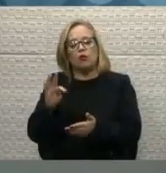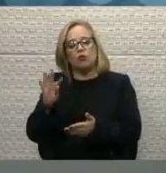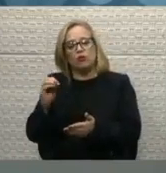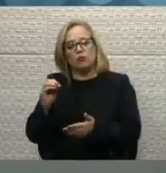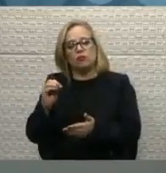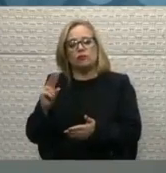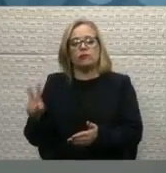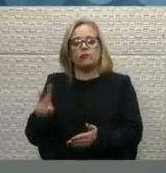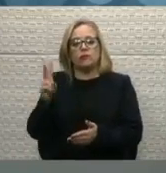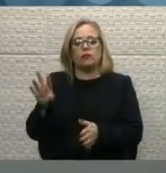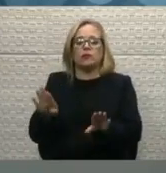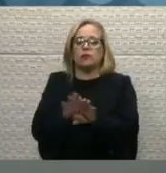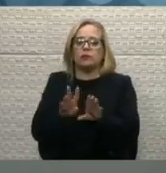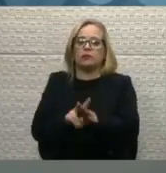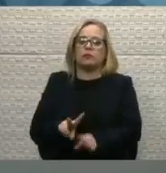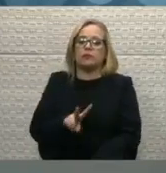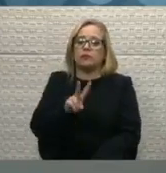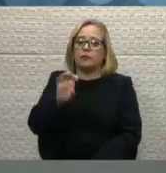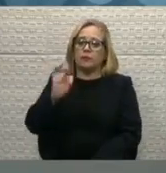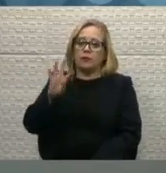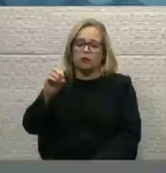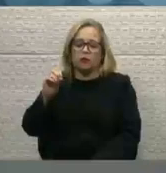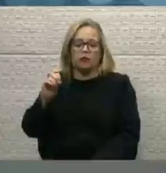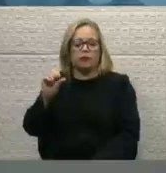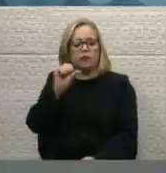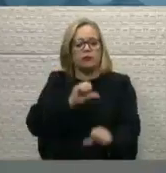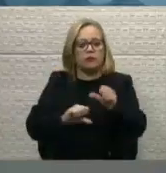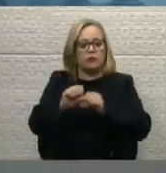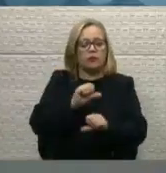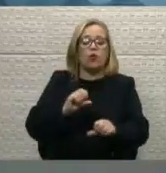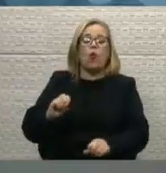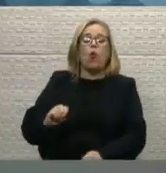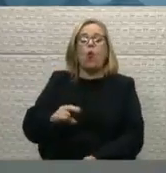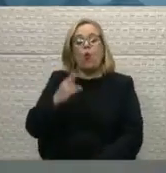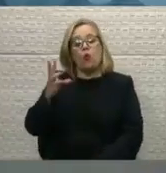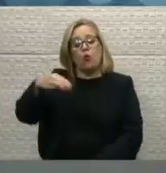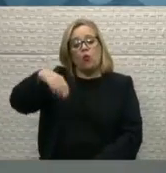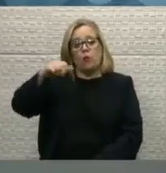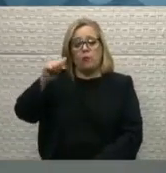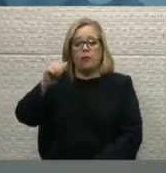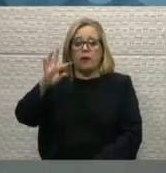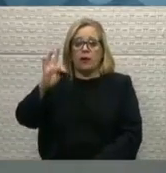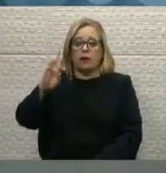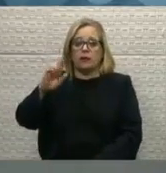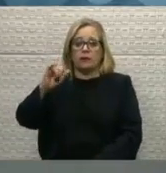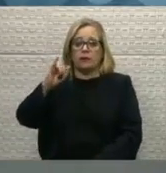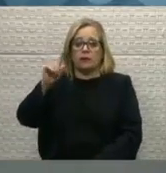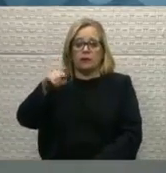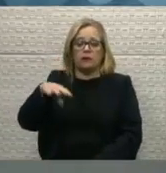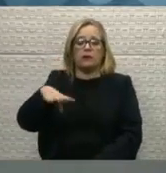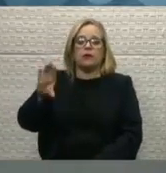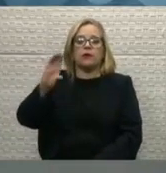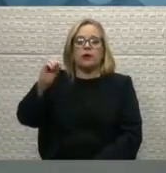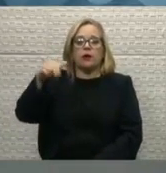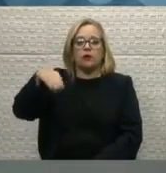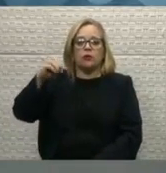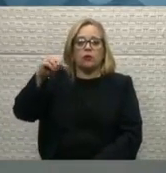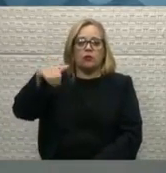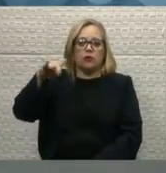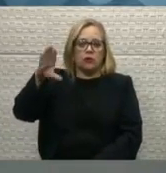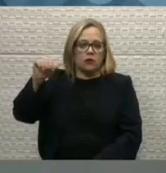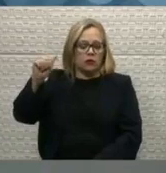pela expressão da transformação ou pela matriz canônica da transformação. Por isso que é importante conhecer essas